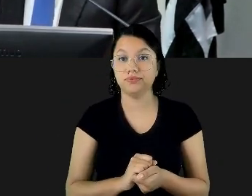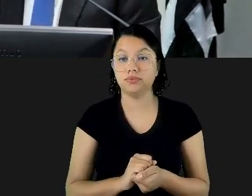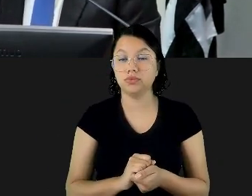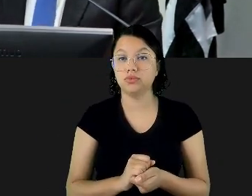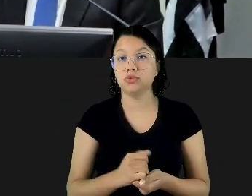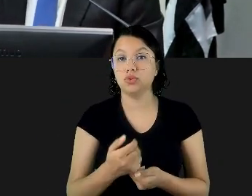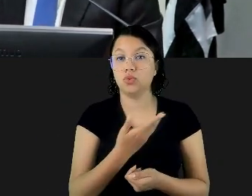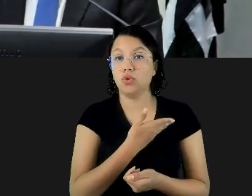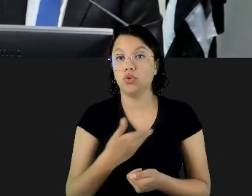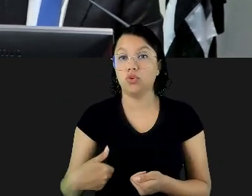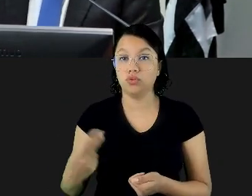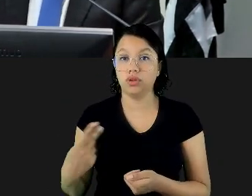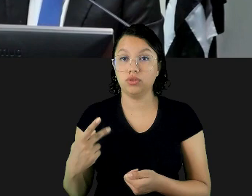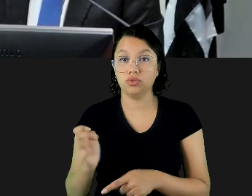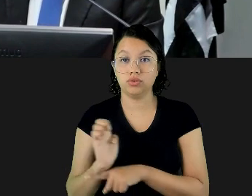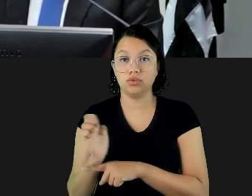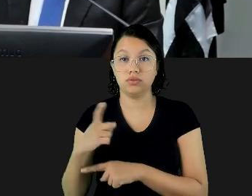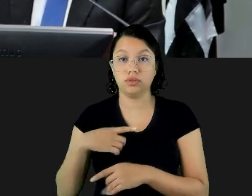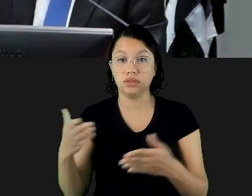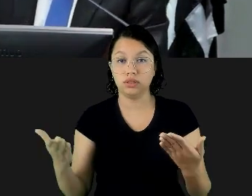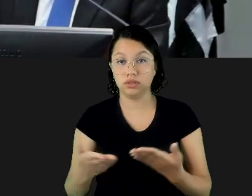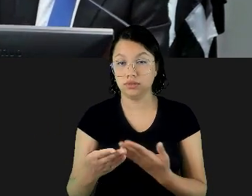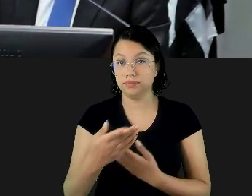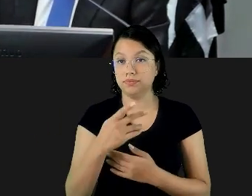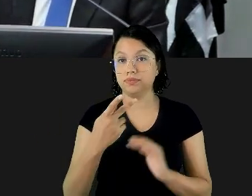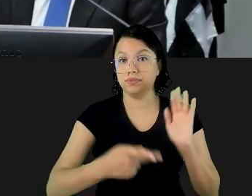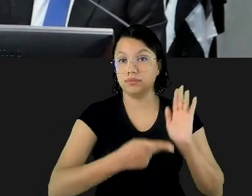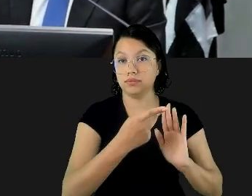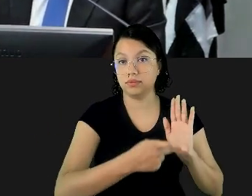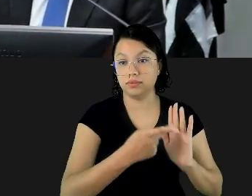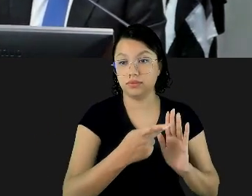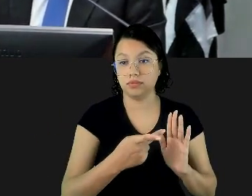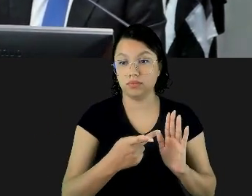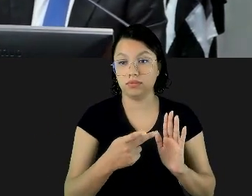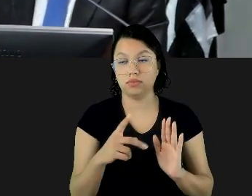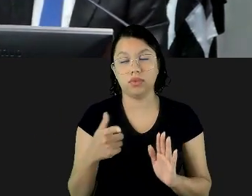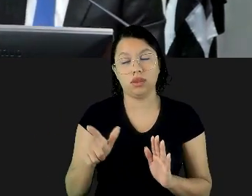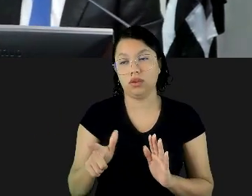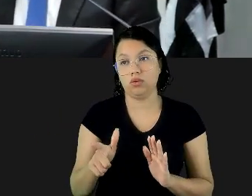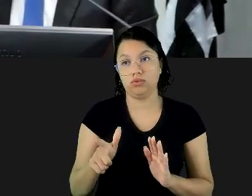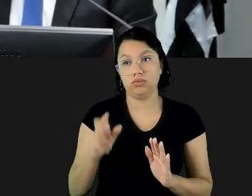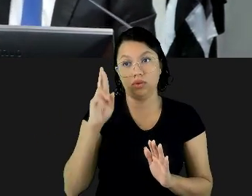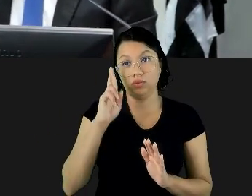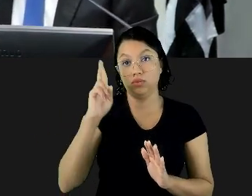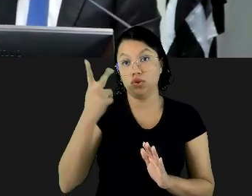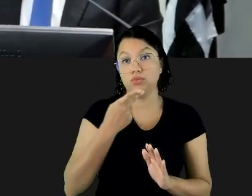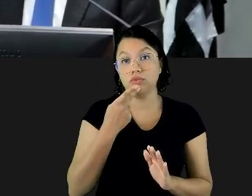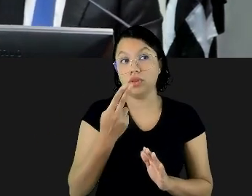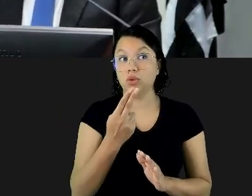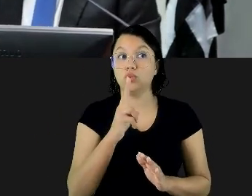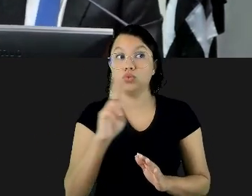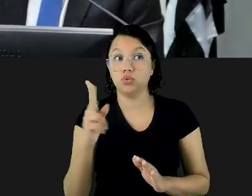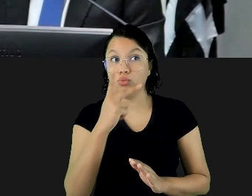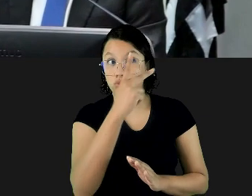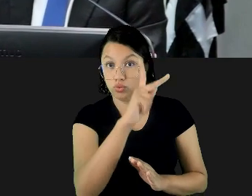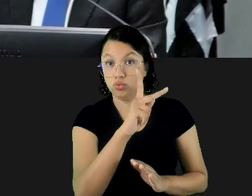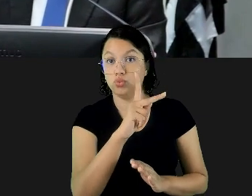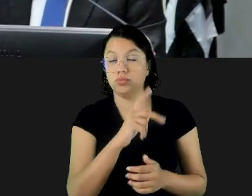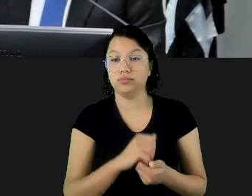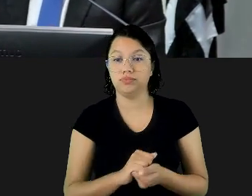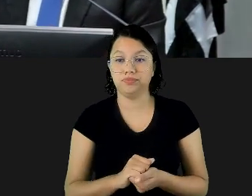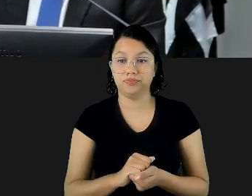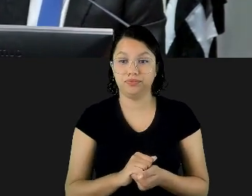estado tem também nesse projeto, eu não tenho autoridade para falar em nome do governador, a doutora Ana tem mais do que